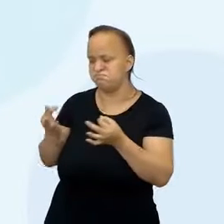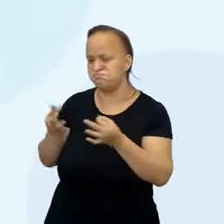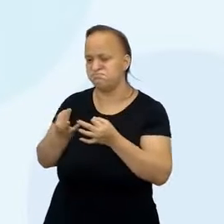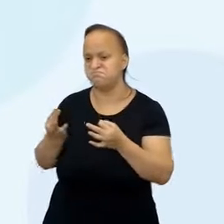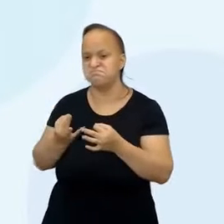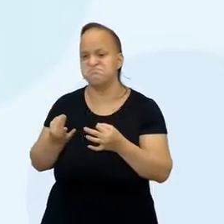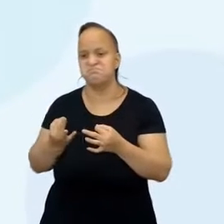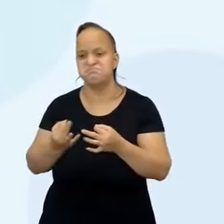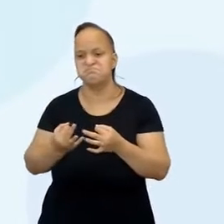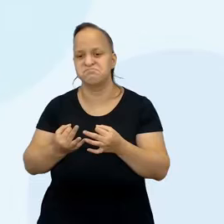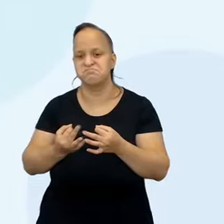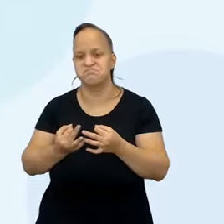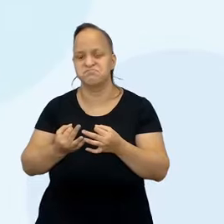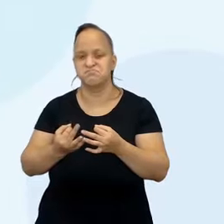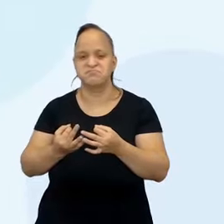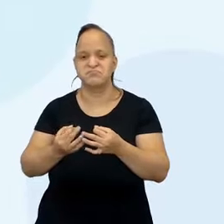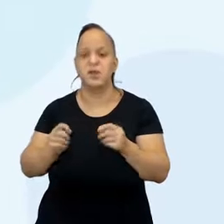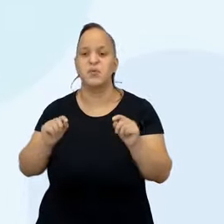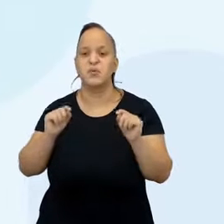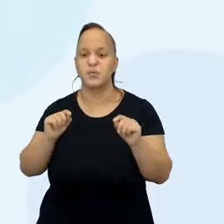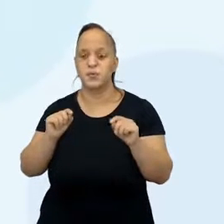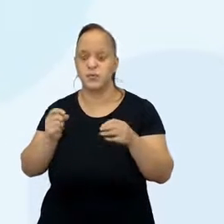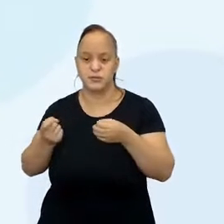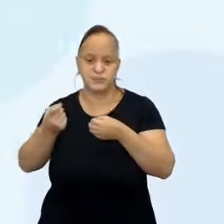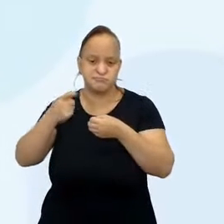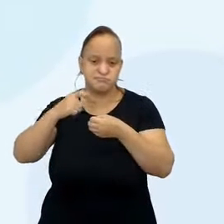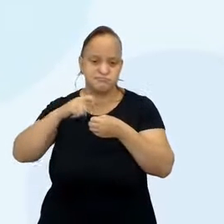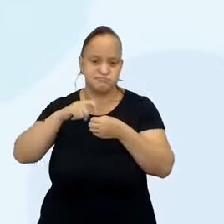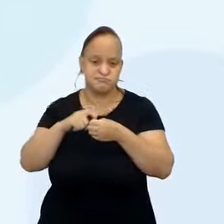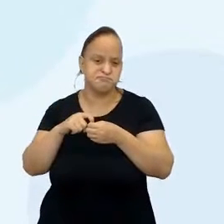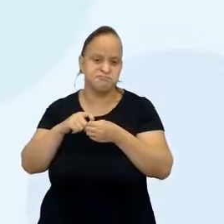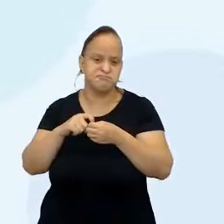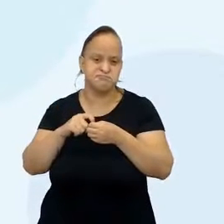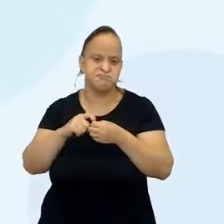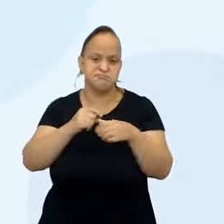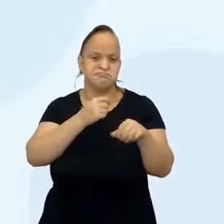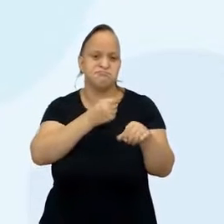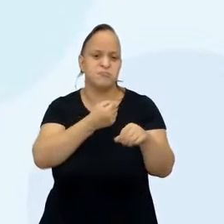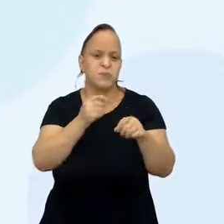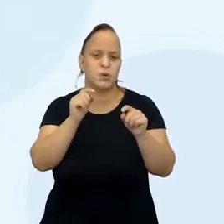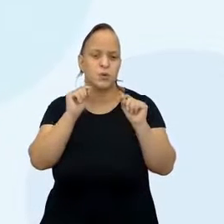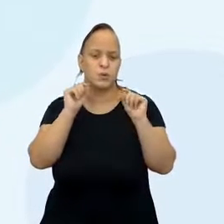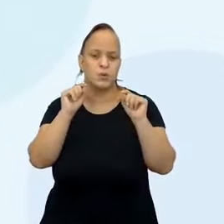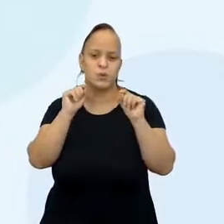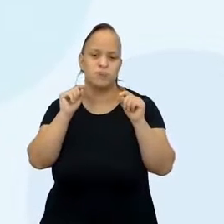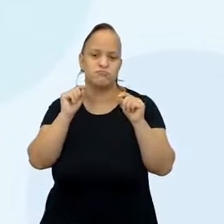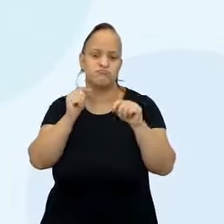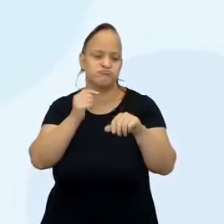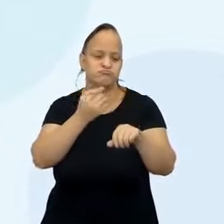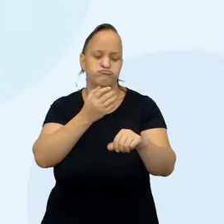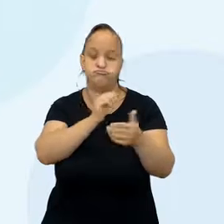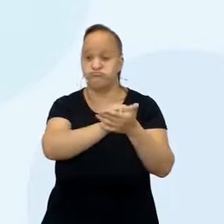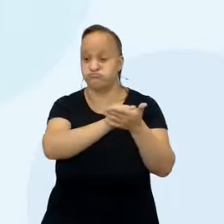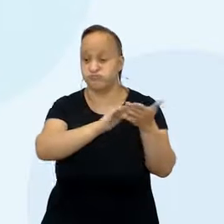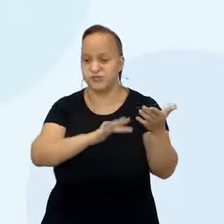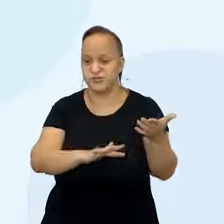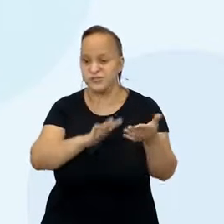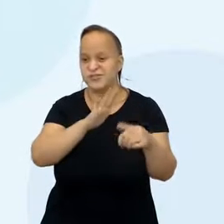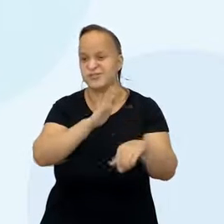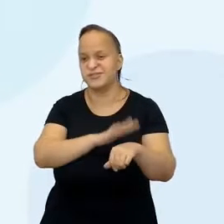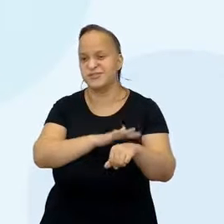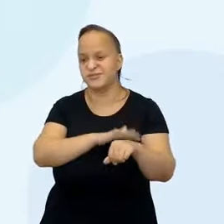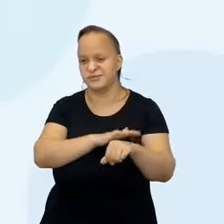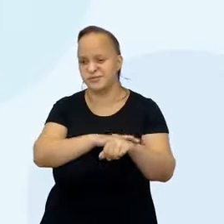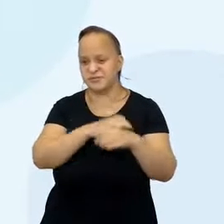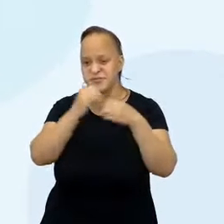Na verdade é uma retomada, a gente vai fazer uma retomada bem rapidinho, né, do que foi cada uma, né, o que se desenvolve nessas atividades, e o Luiz fala um pouquinho pra